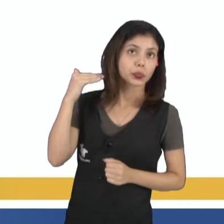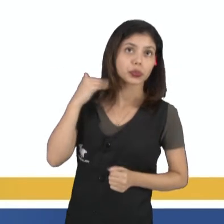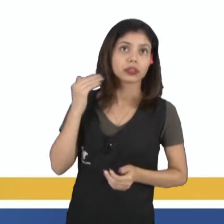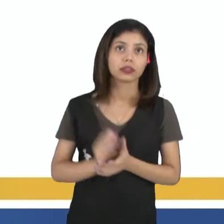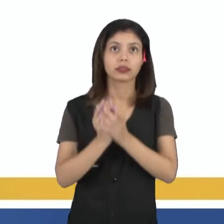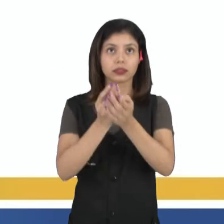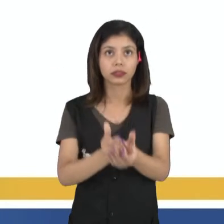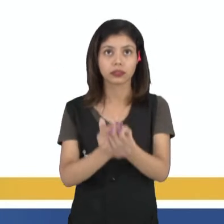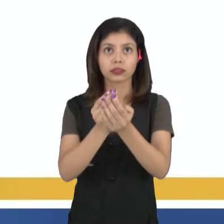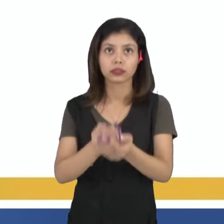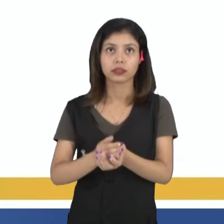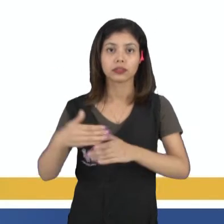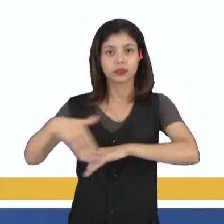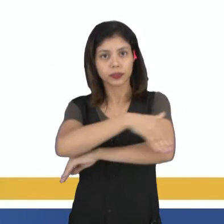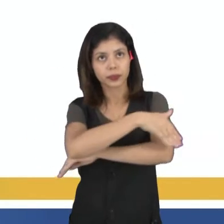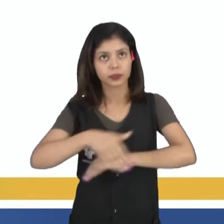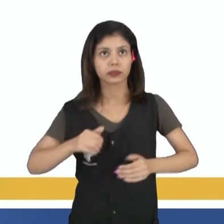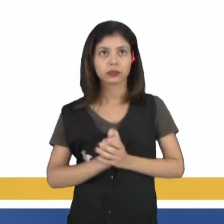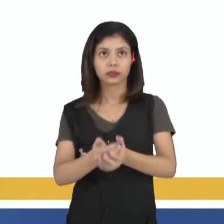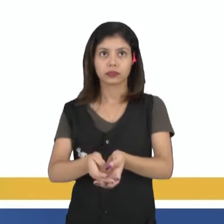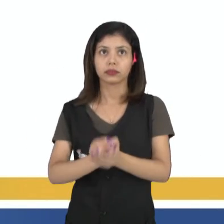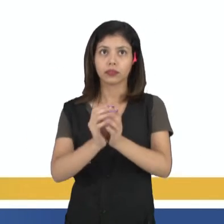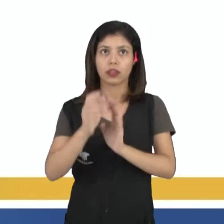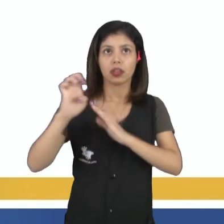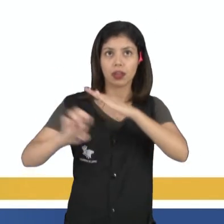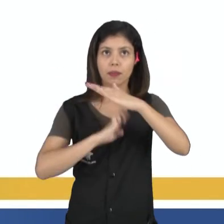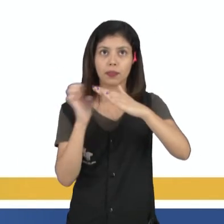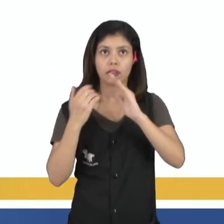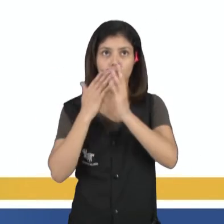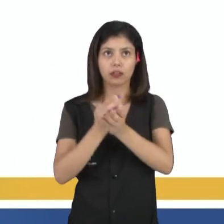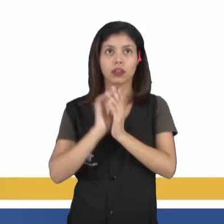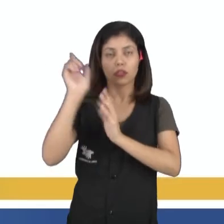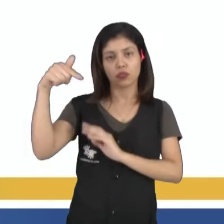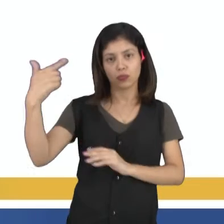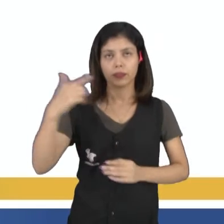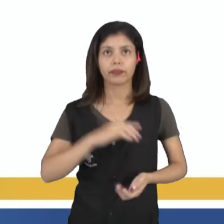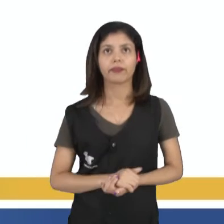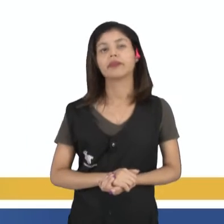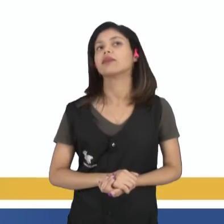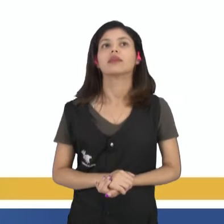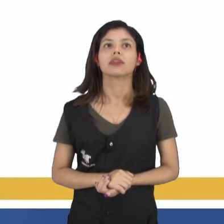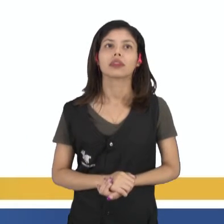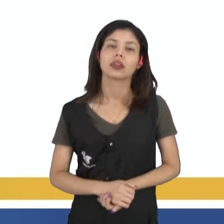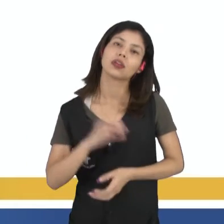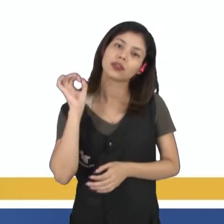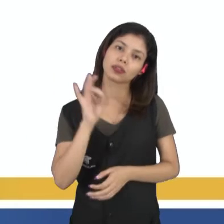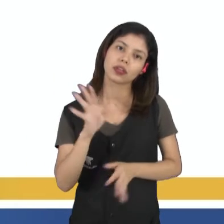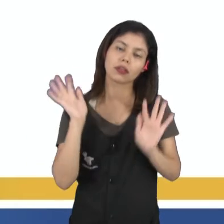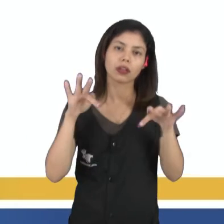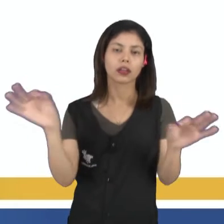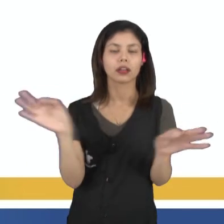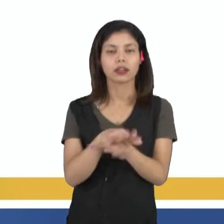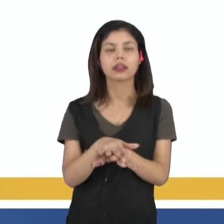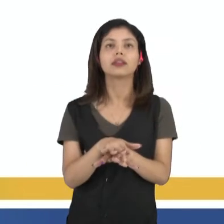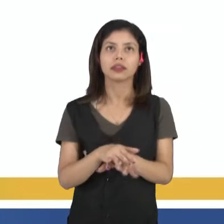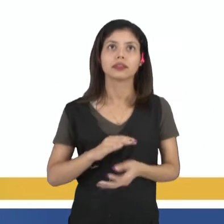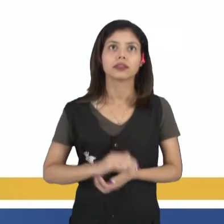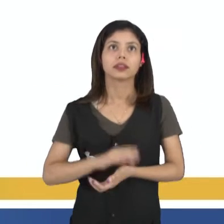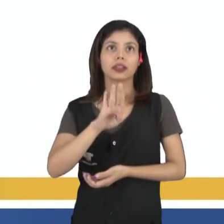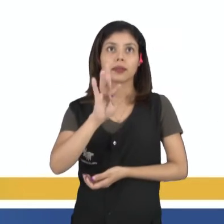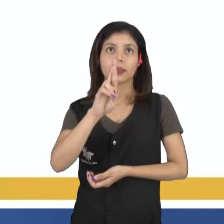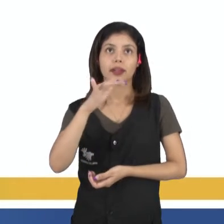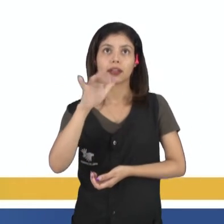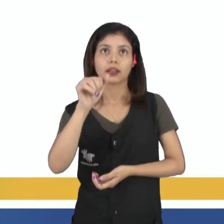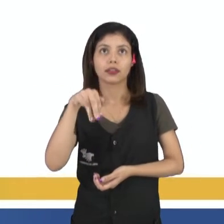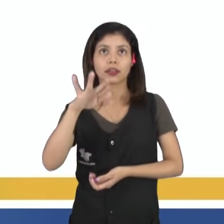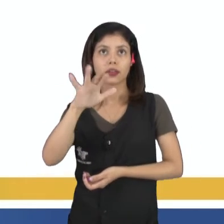empresas de navegação ferrovias nas companhias mineradoras e outras tá E aí só para ter Nesse contexto a gente tem o